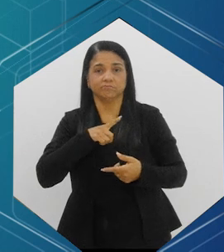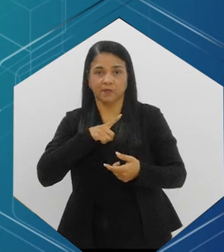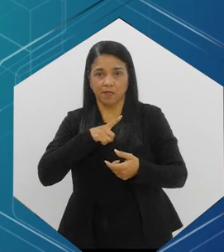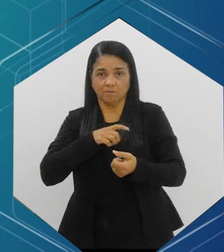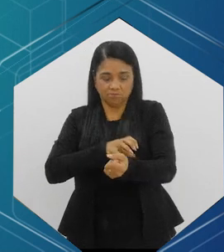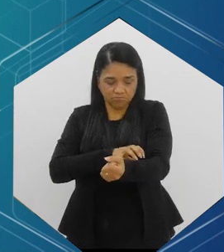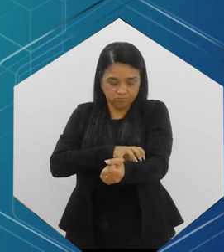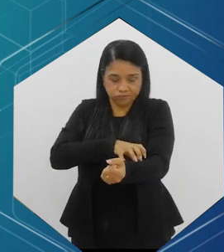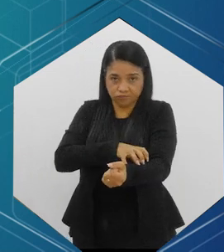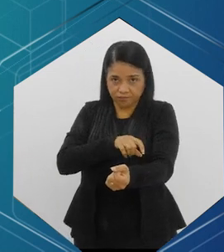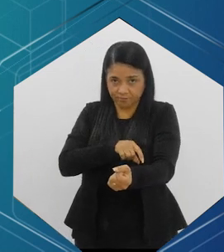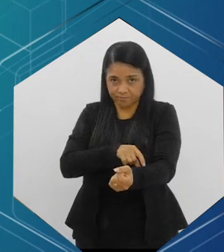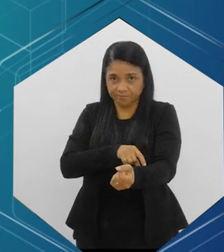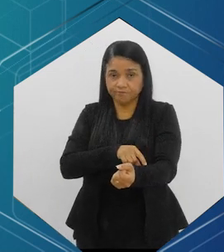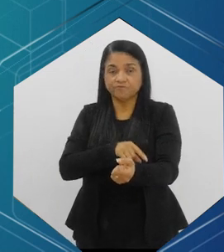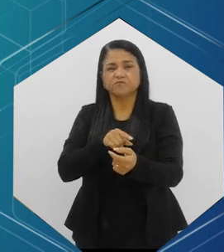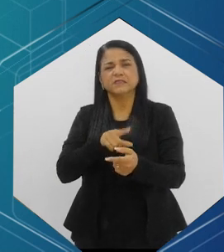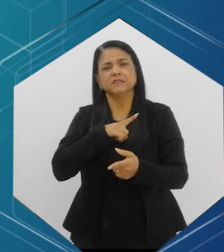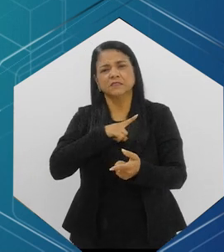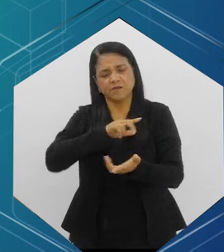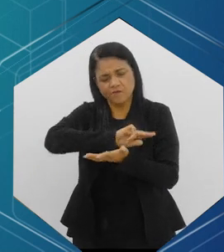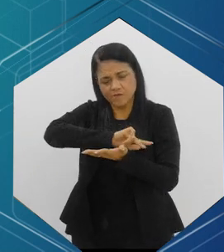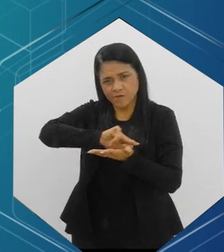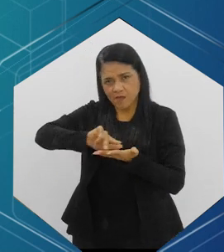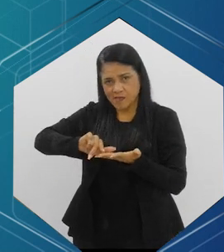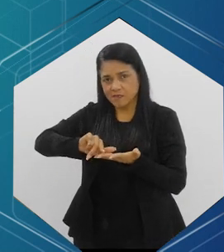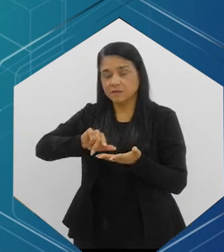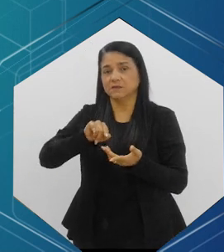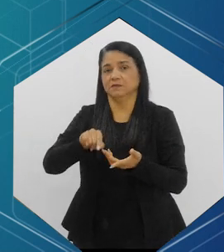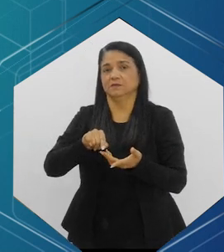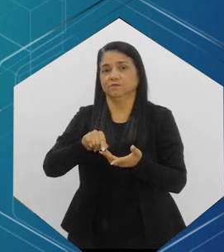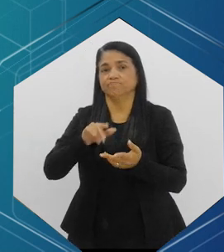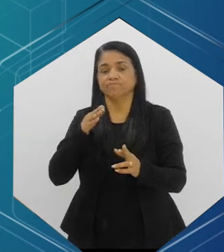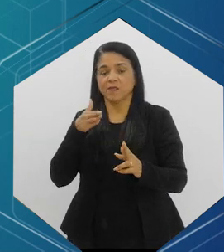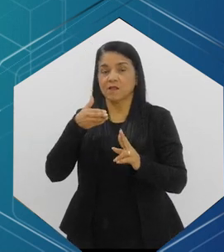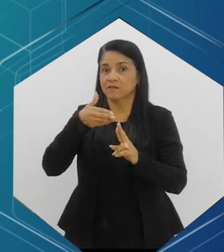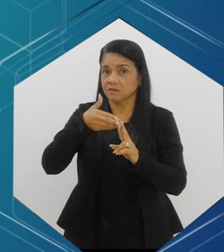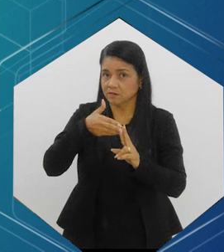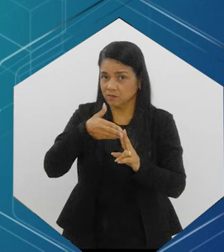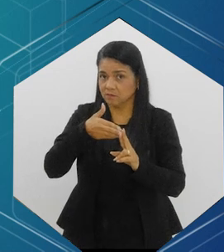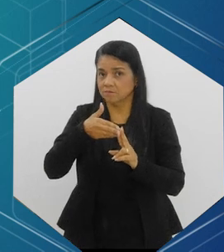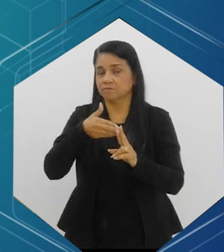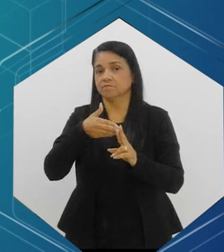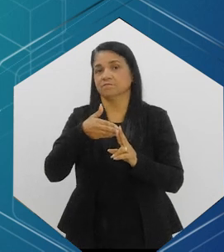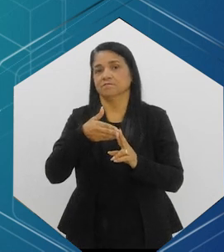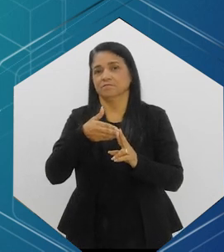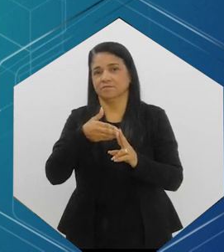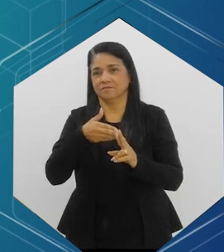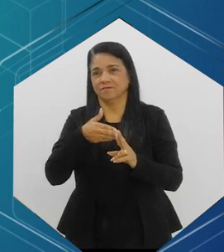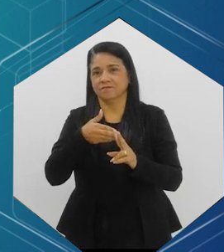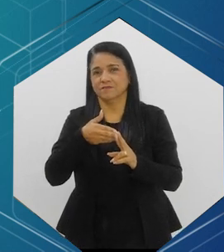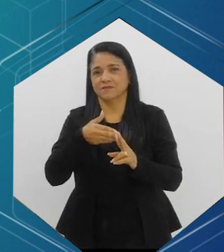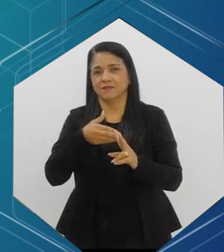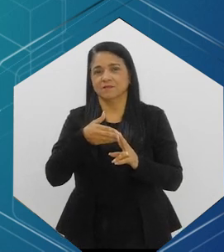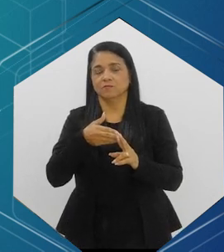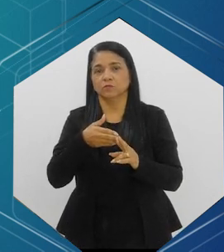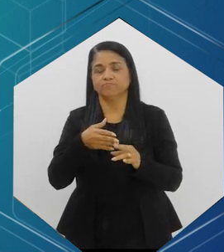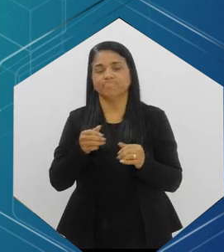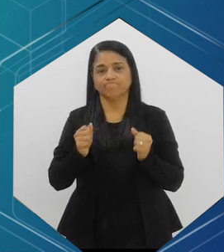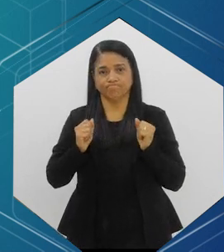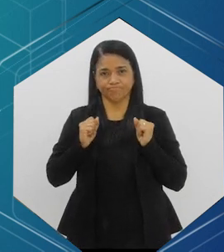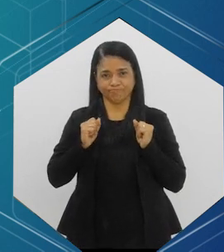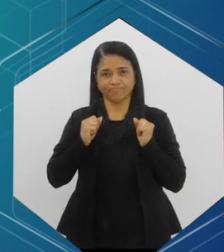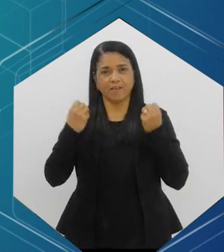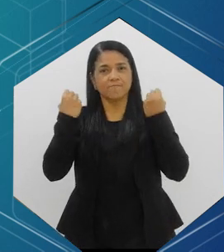algo diversas, digamos assim. Ela está muito relacionada com o